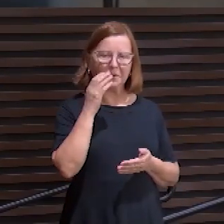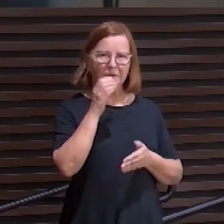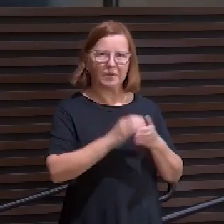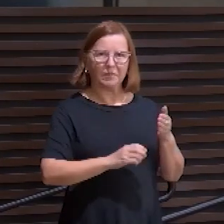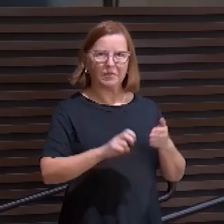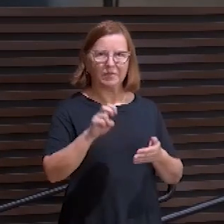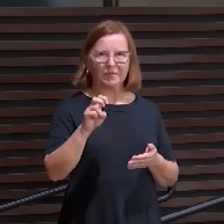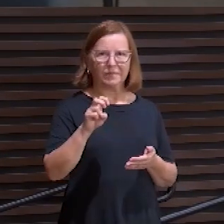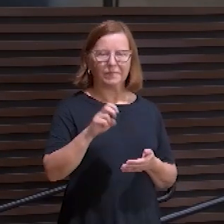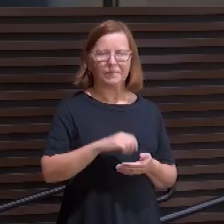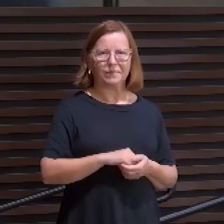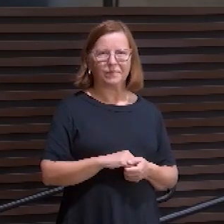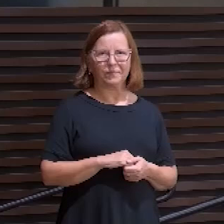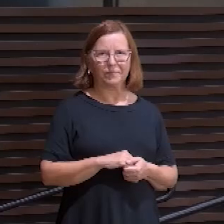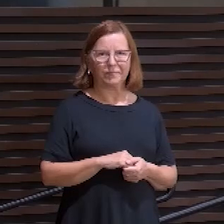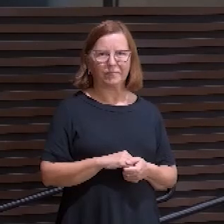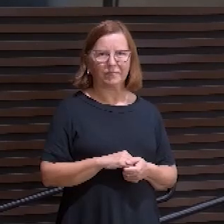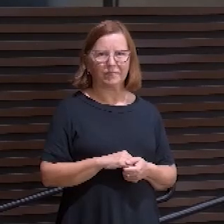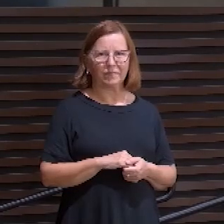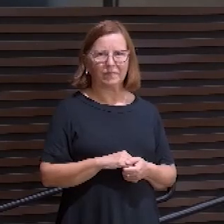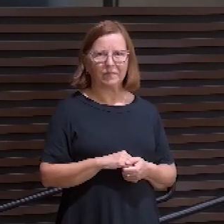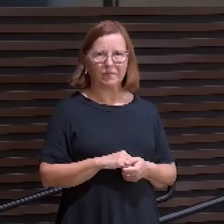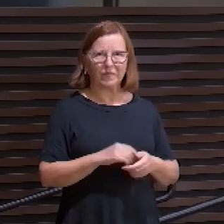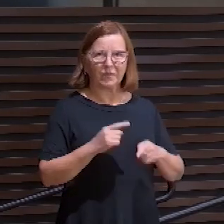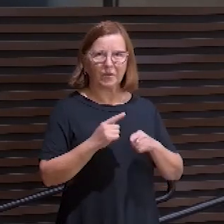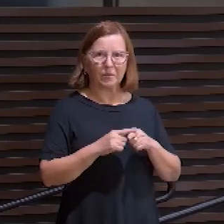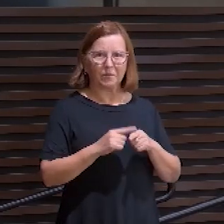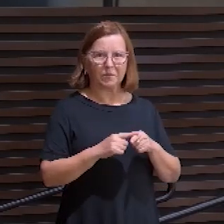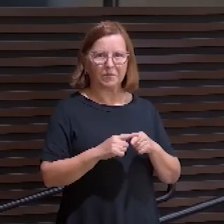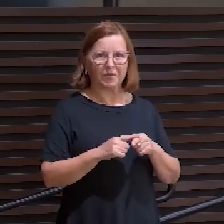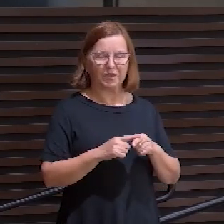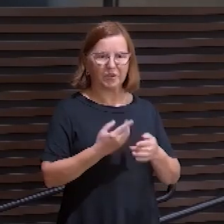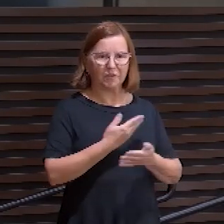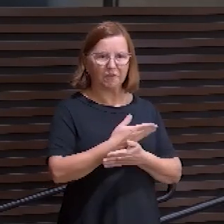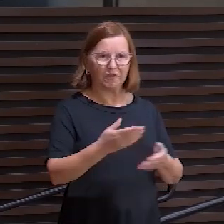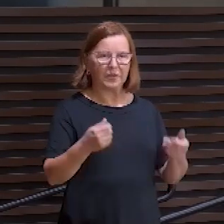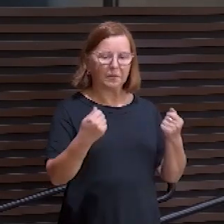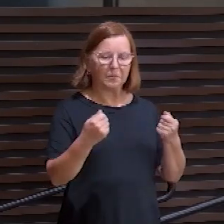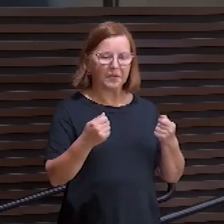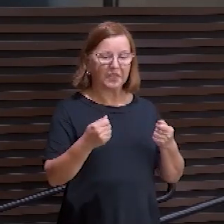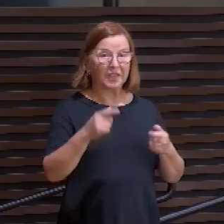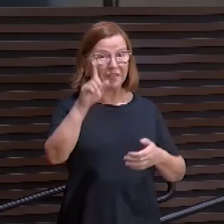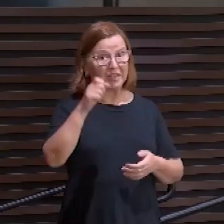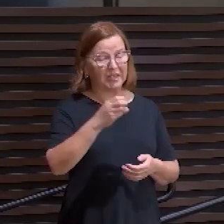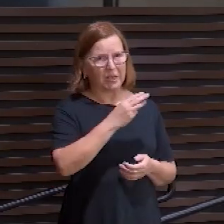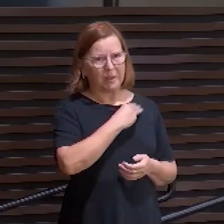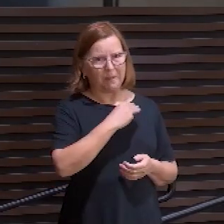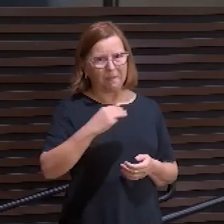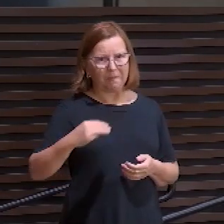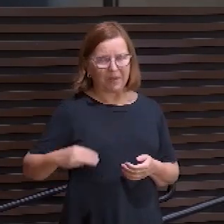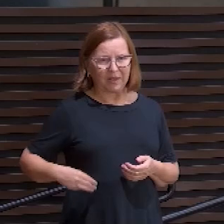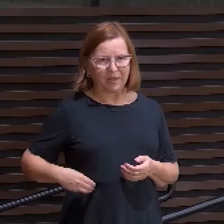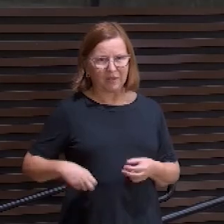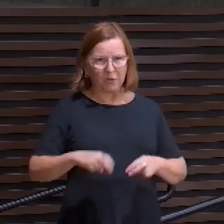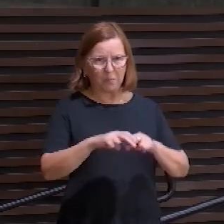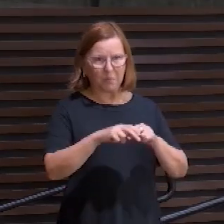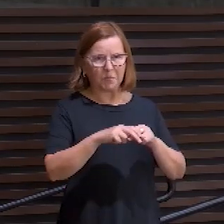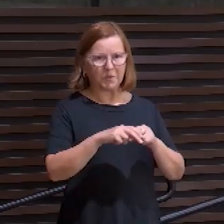5. Pois com efeito, quando devíeis ser mestres atendendo ao tempo